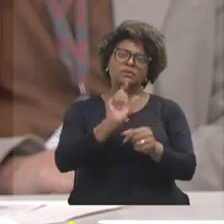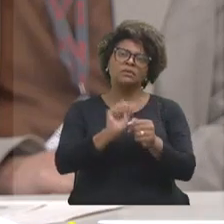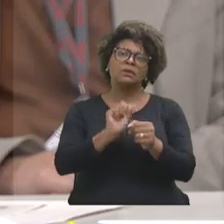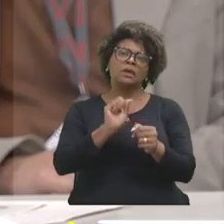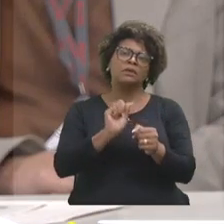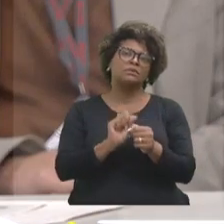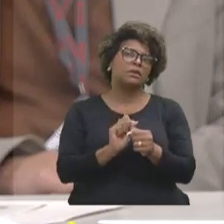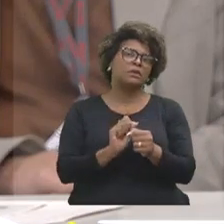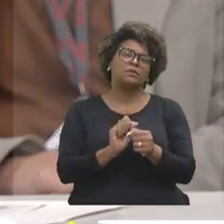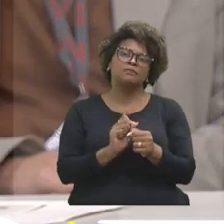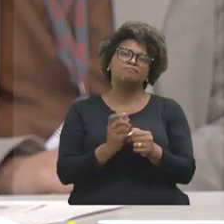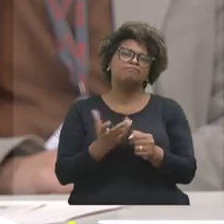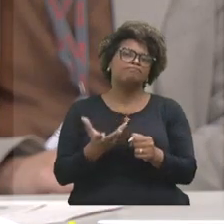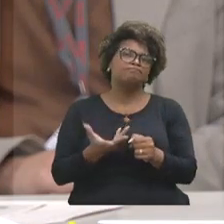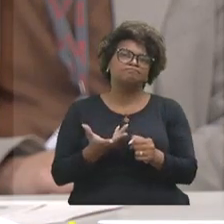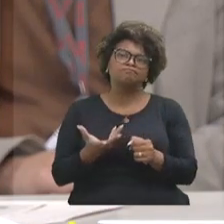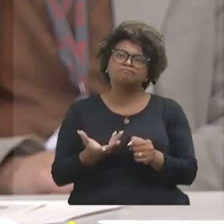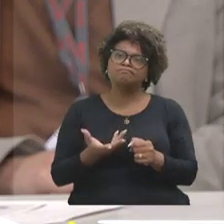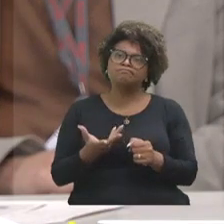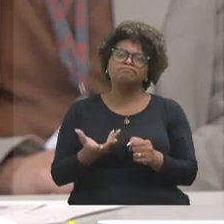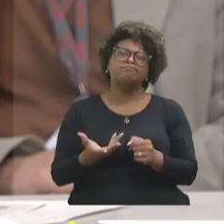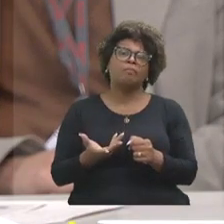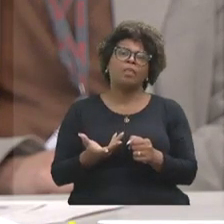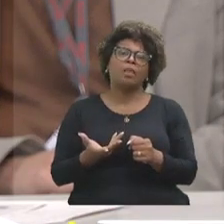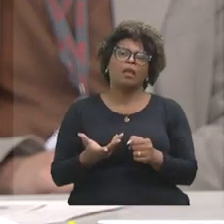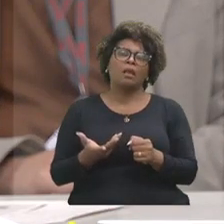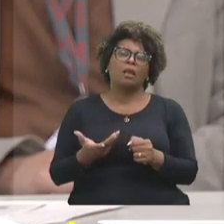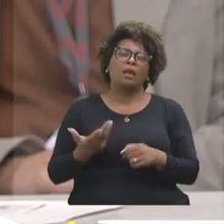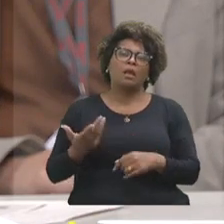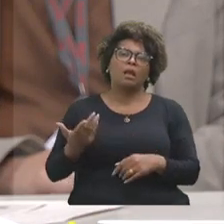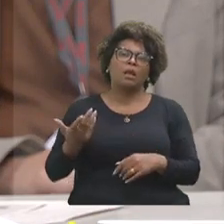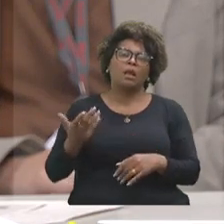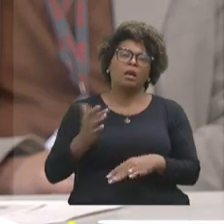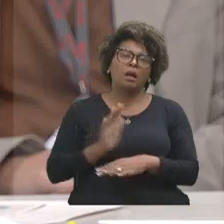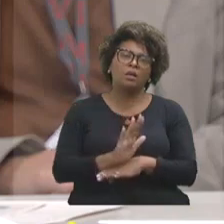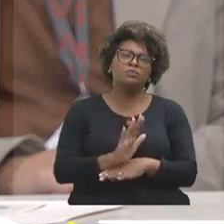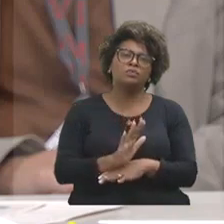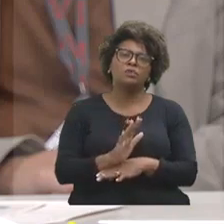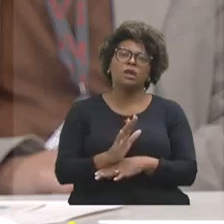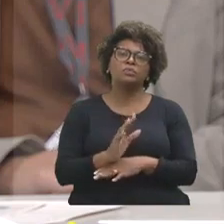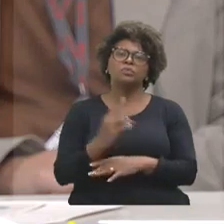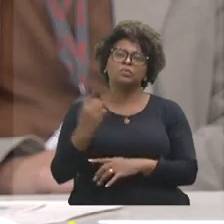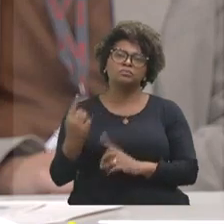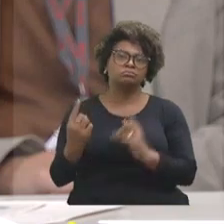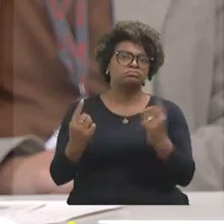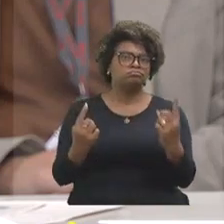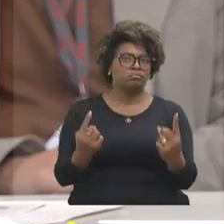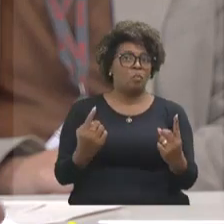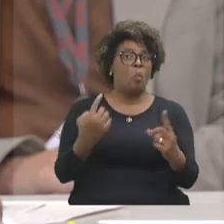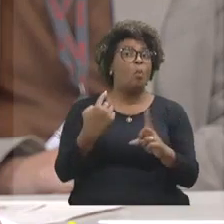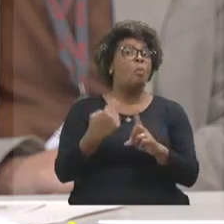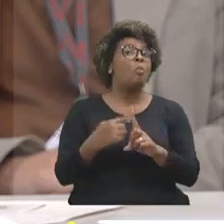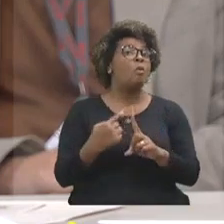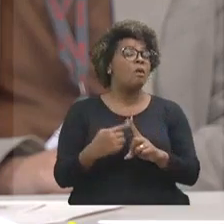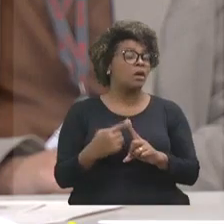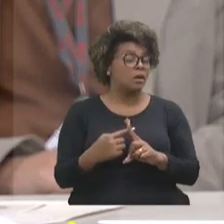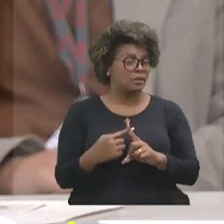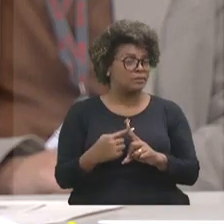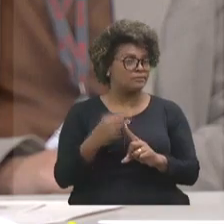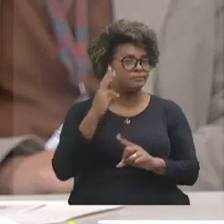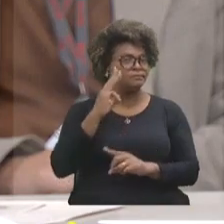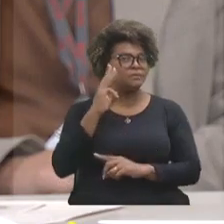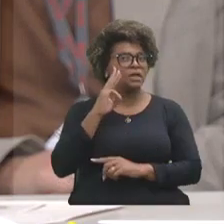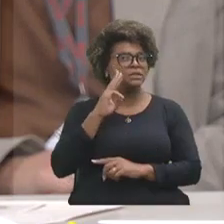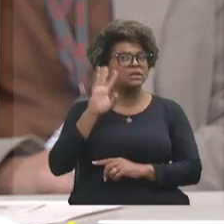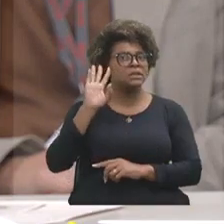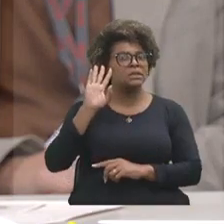é a favor de a favor dos dois pontos porque nós temos que lembrar que a